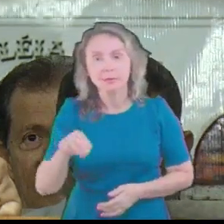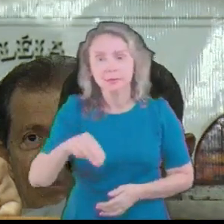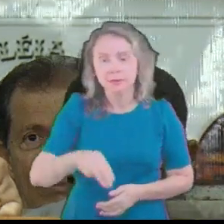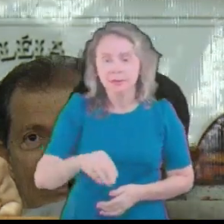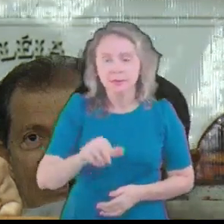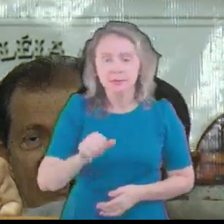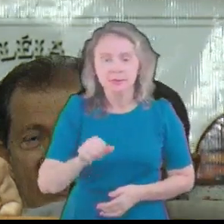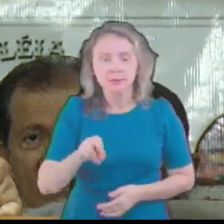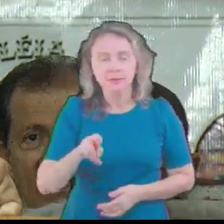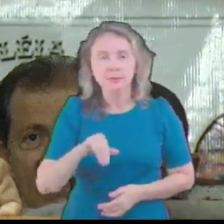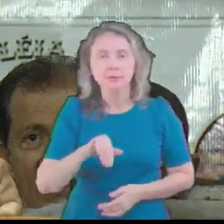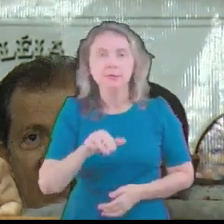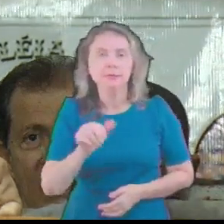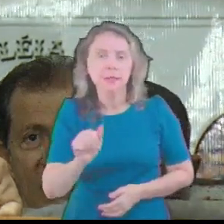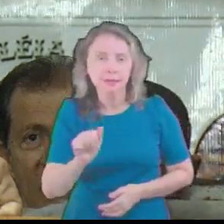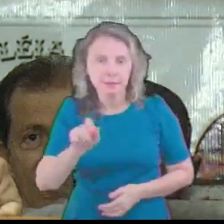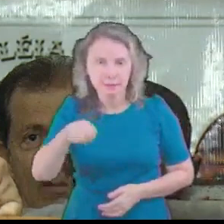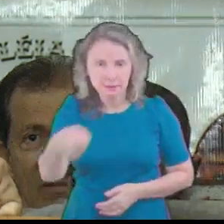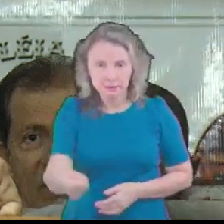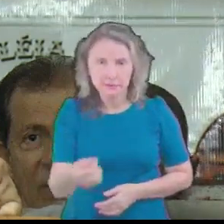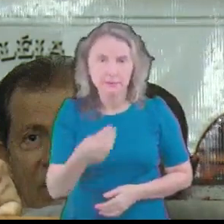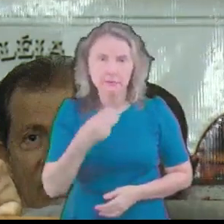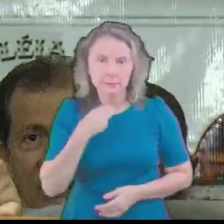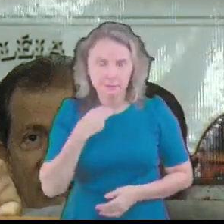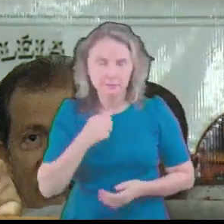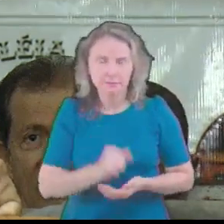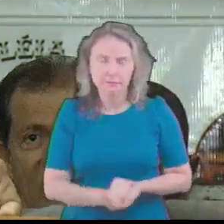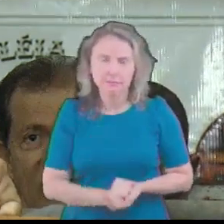Interessante que ele fala do nome de Marta,